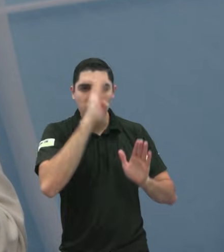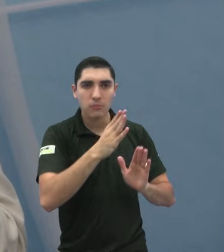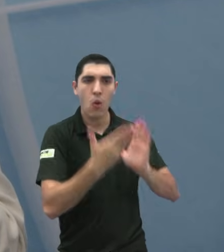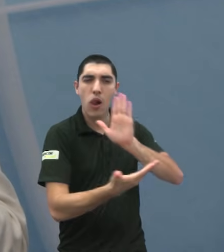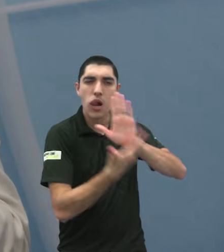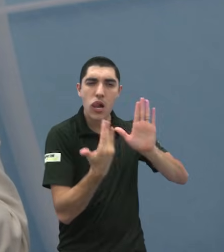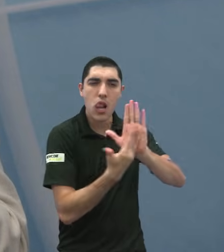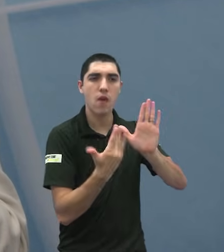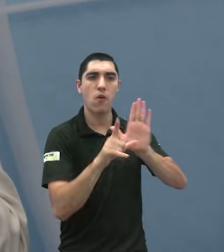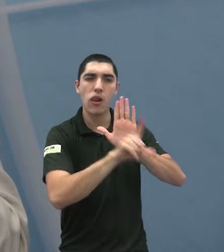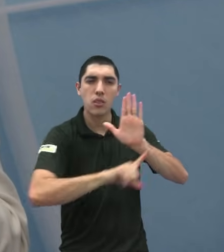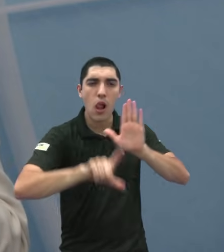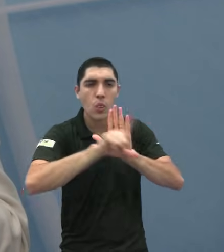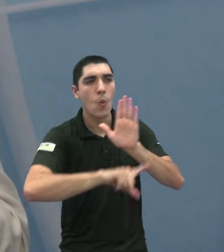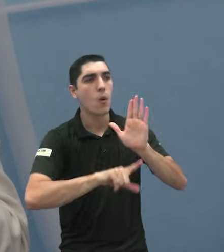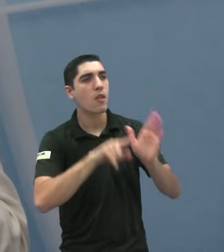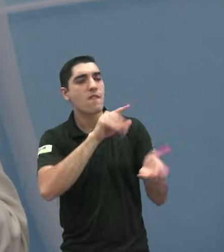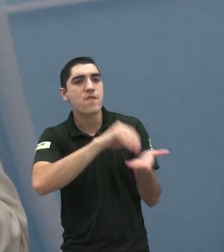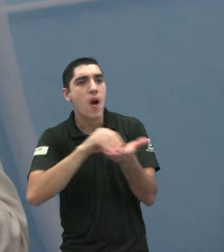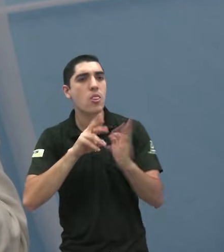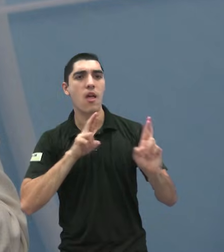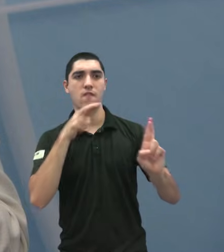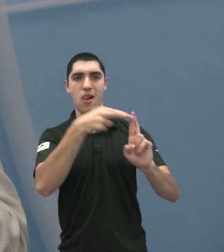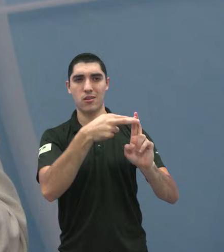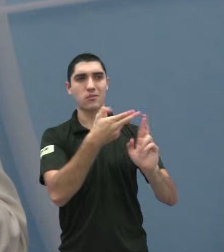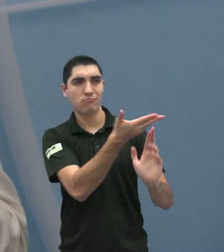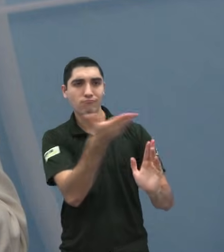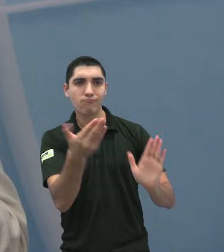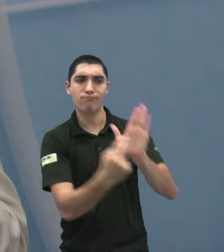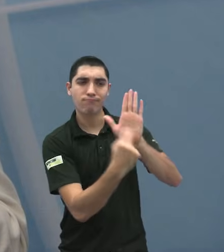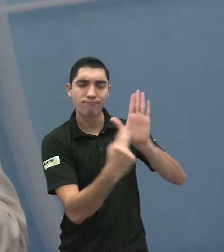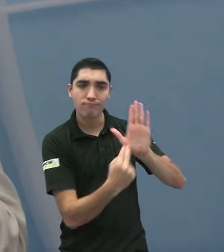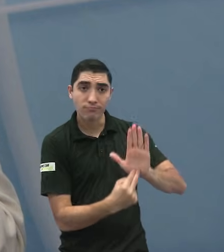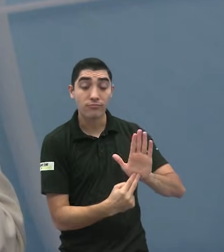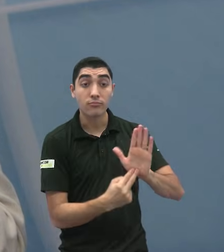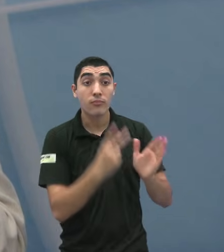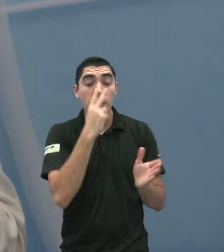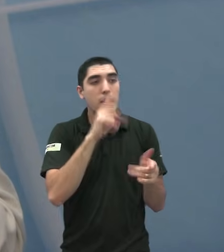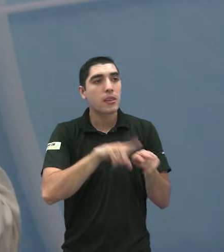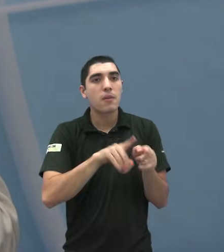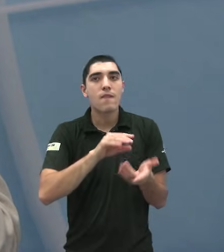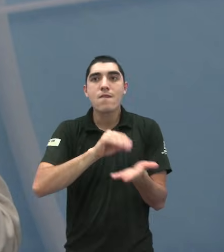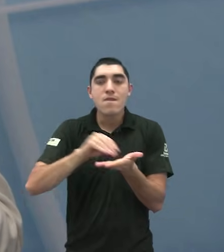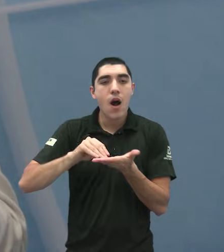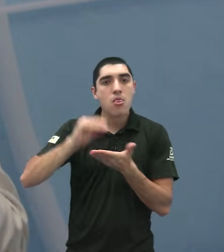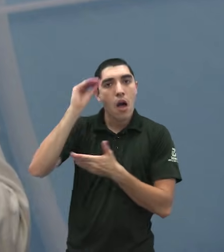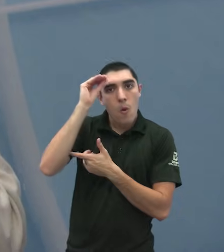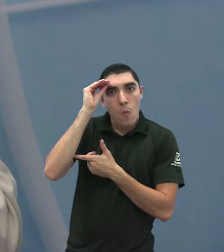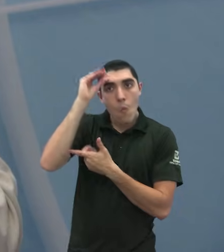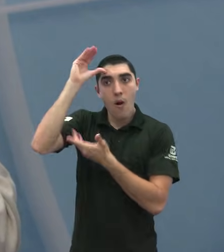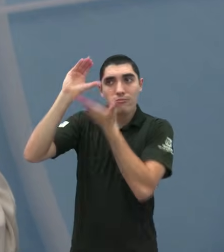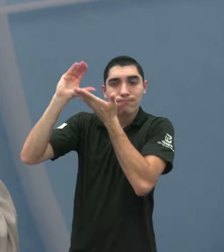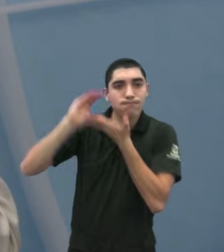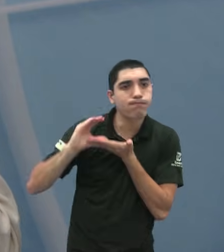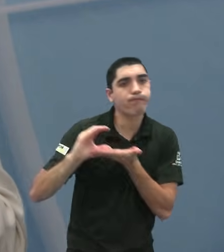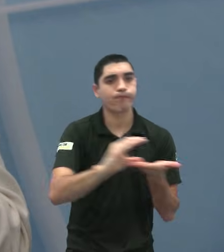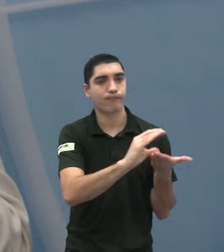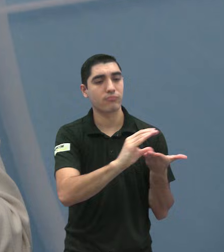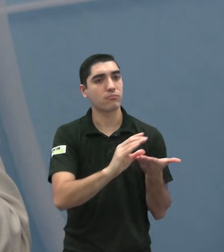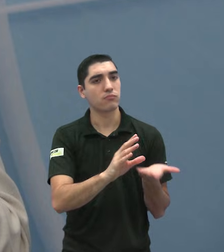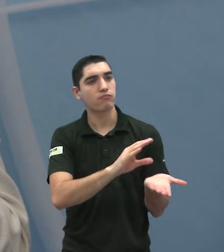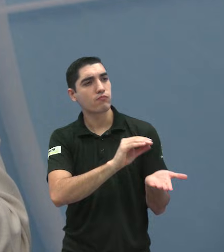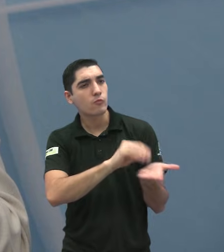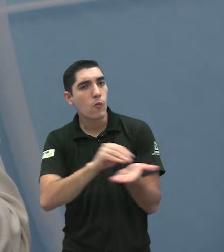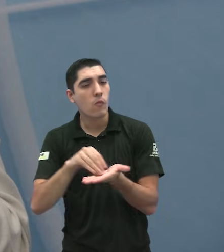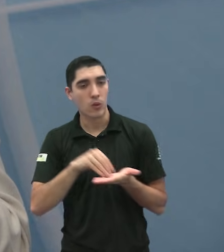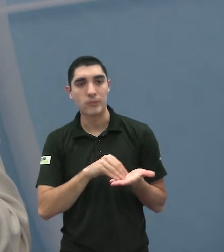bibliografias acaba refletindo, né, gente, como forma de conhecimento, como, na verdade, como a forma do conhecimento é